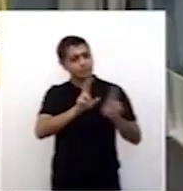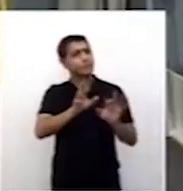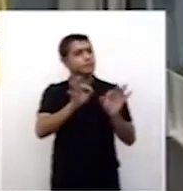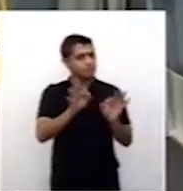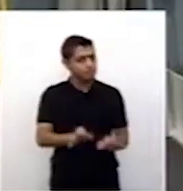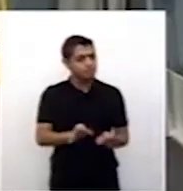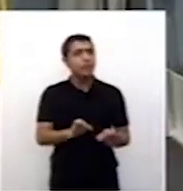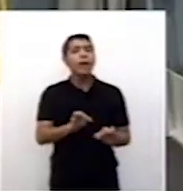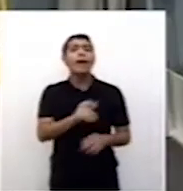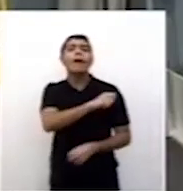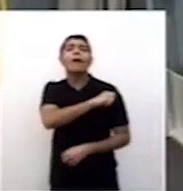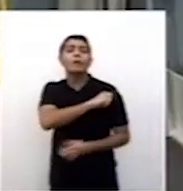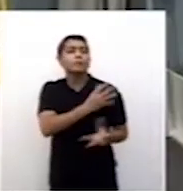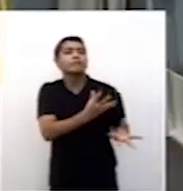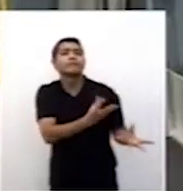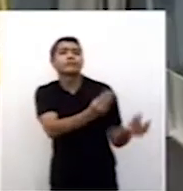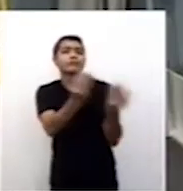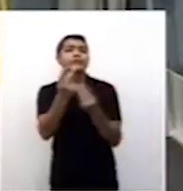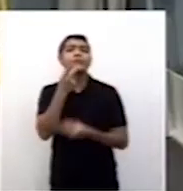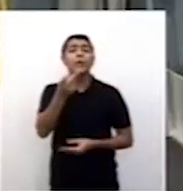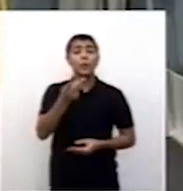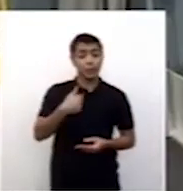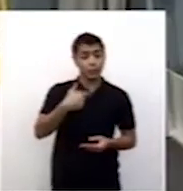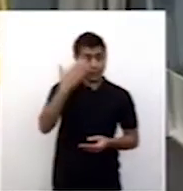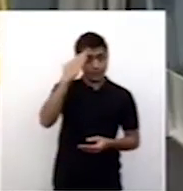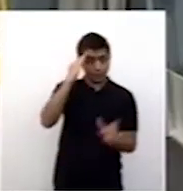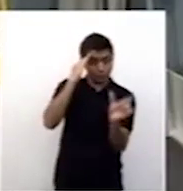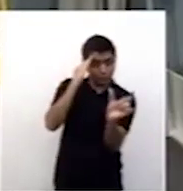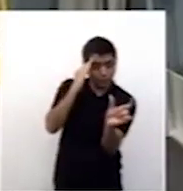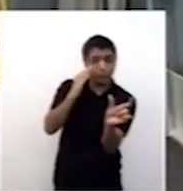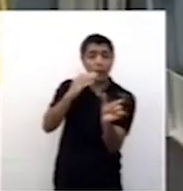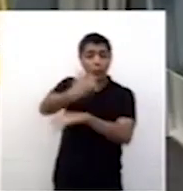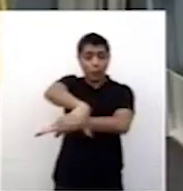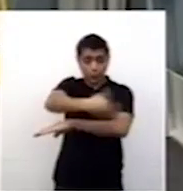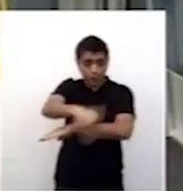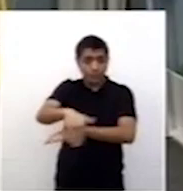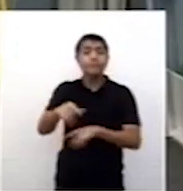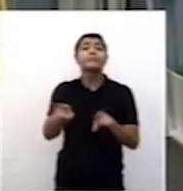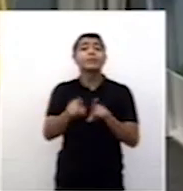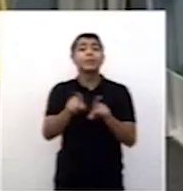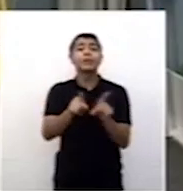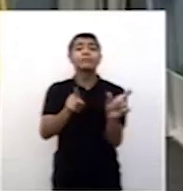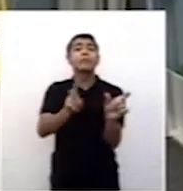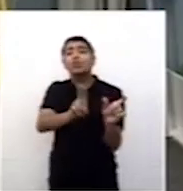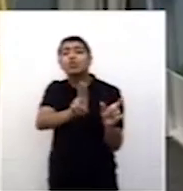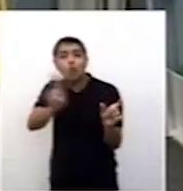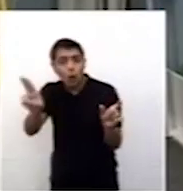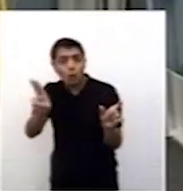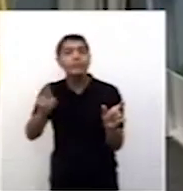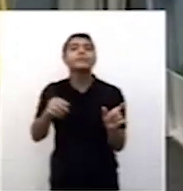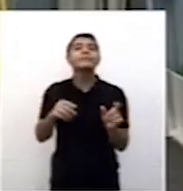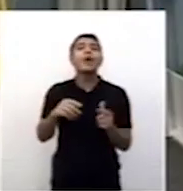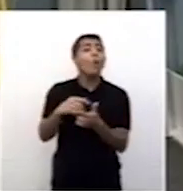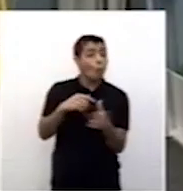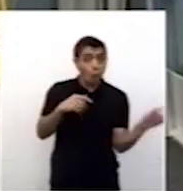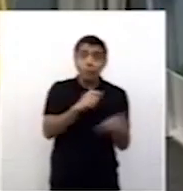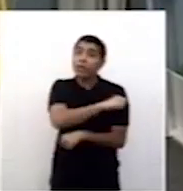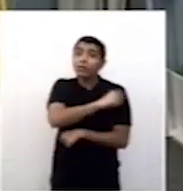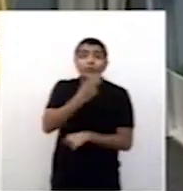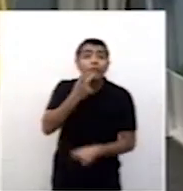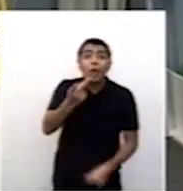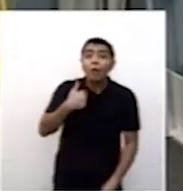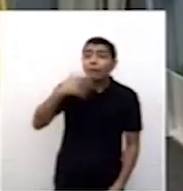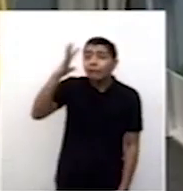eles entenderam o endereço, qual o seu nome. Um disse que não entendeu nada, né? E eles continuam postando onde